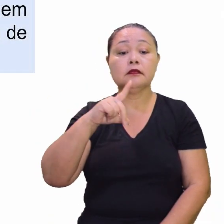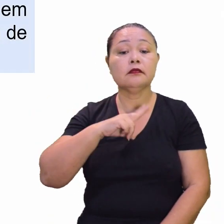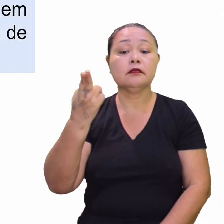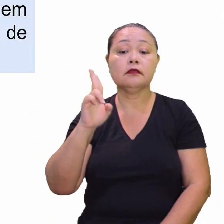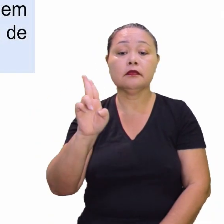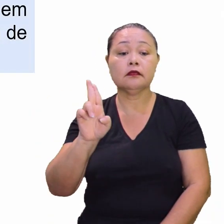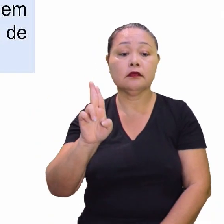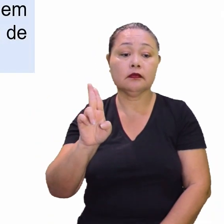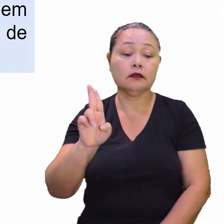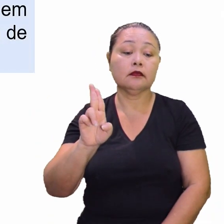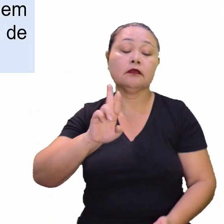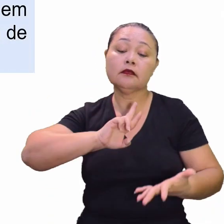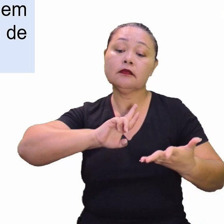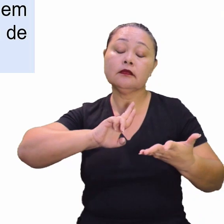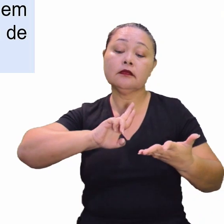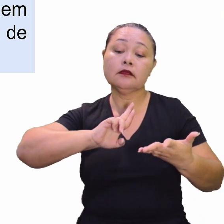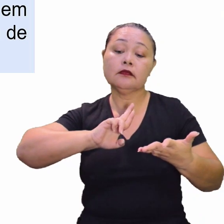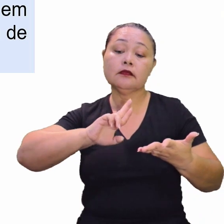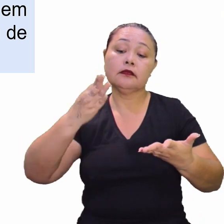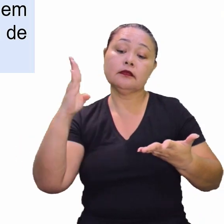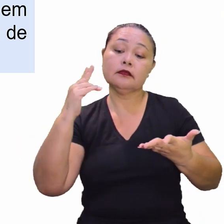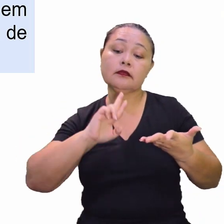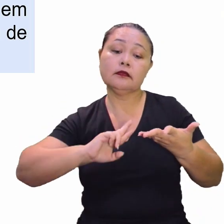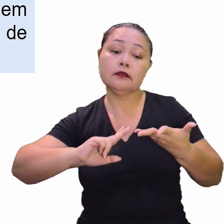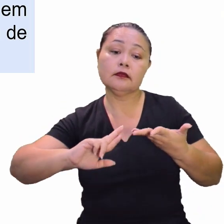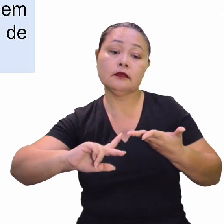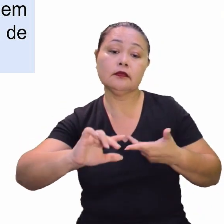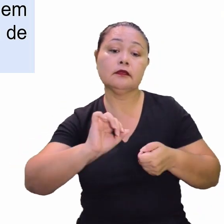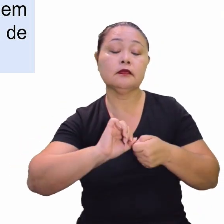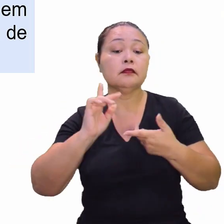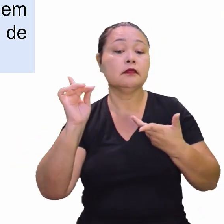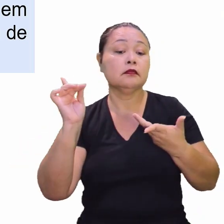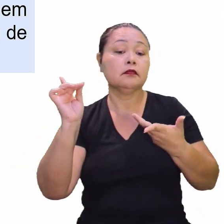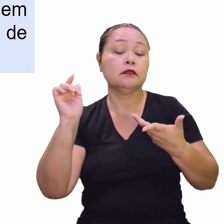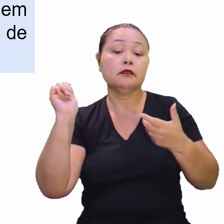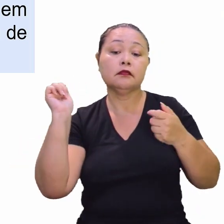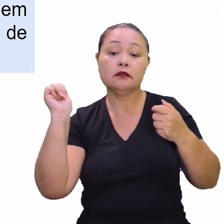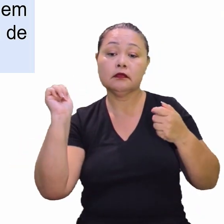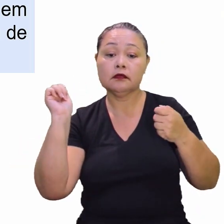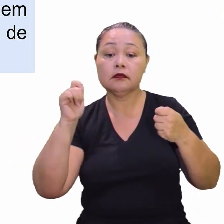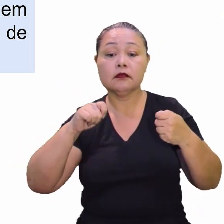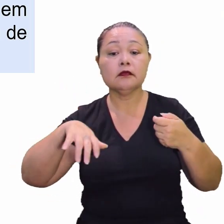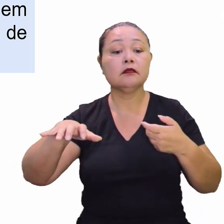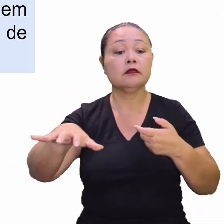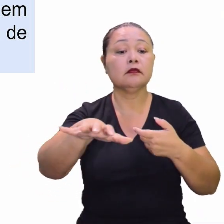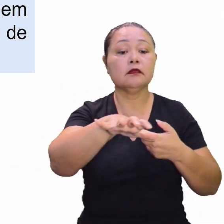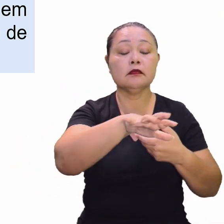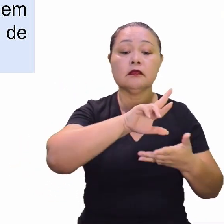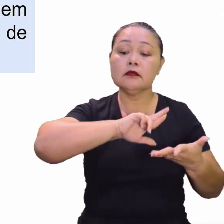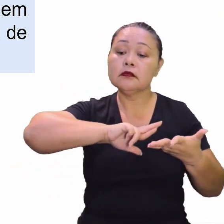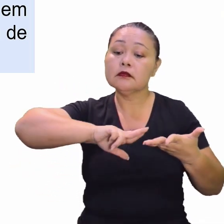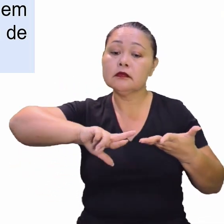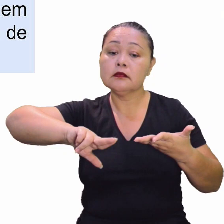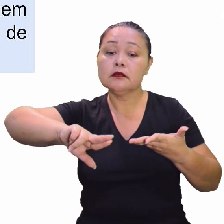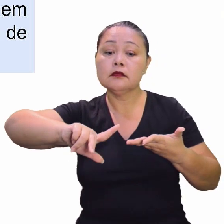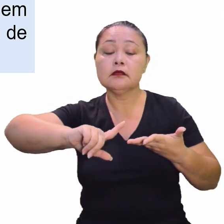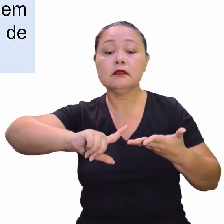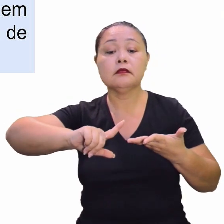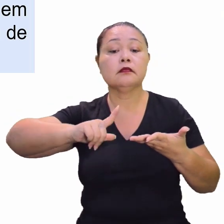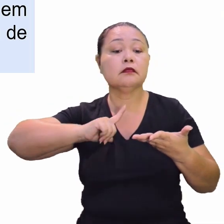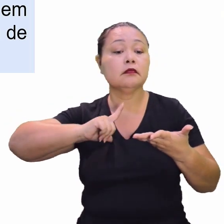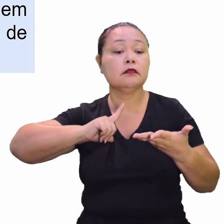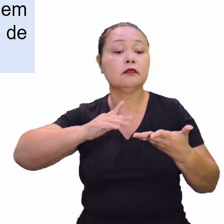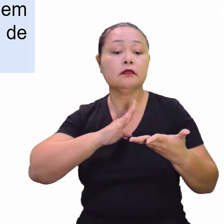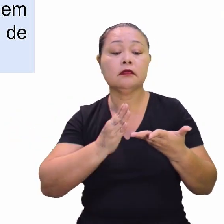são chamados de hotspots de biodiversidade, como são áreas com grande biodiversidade,